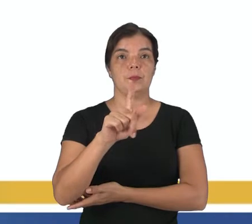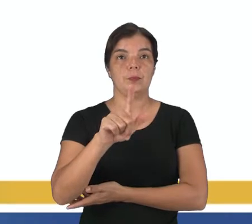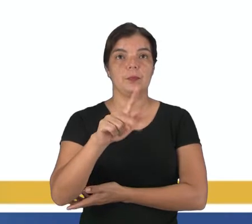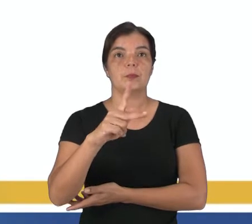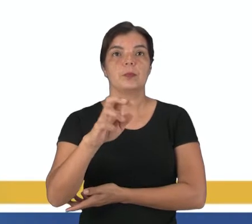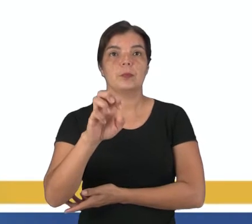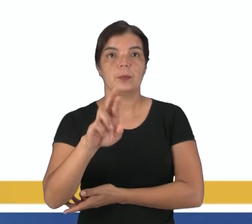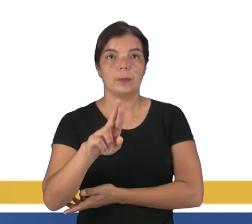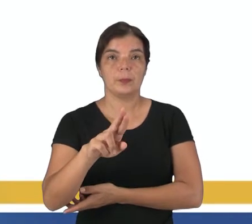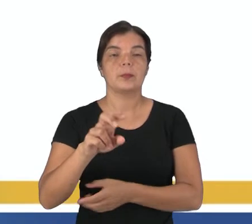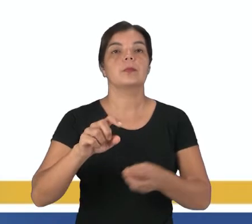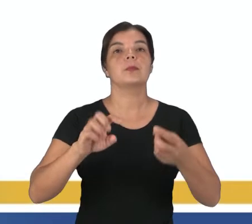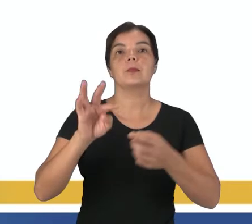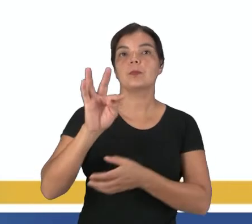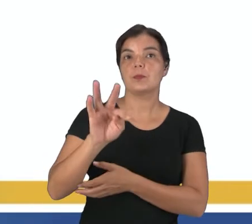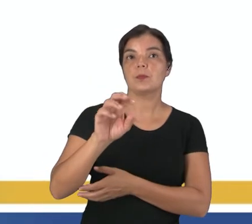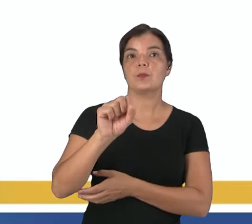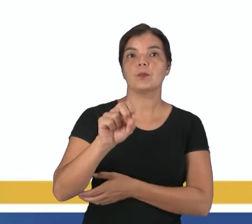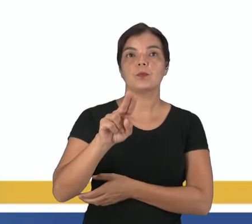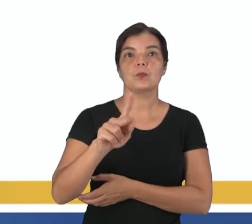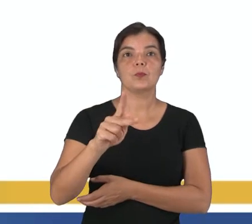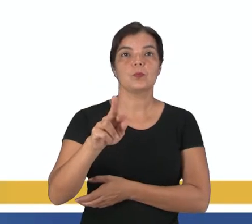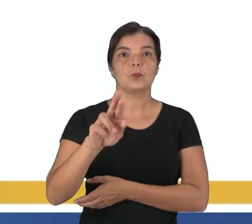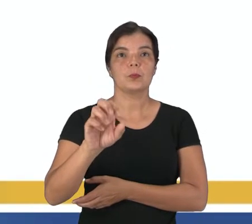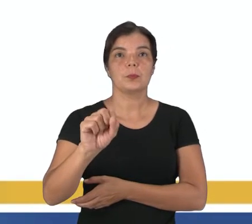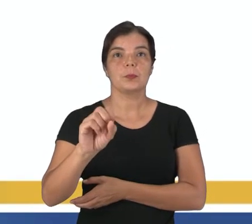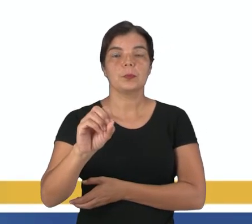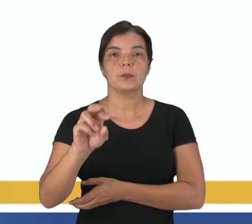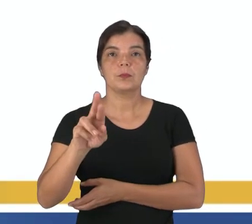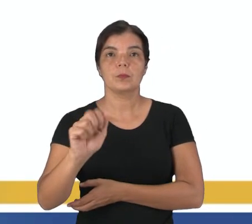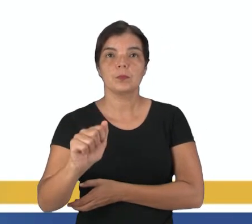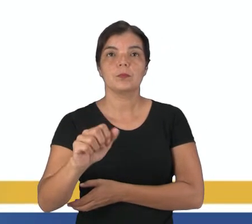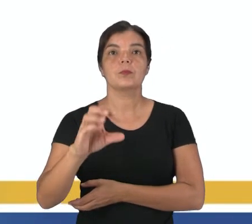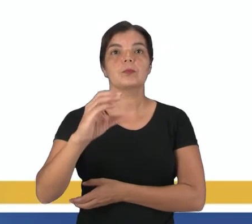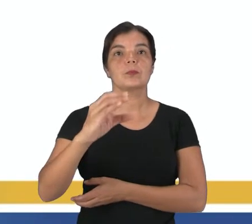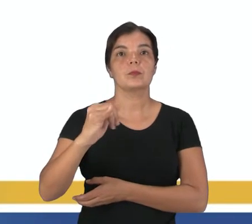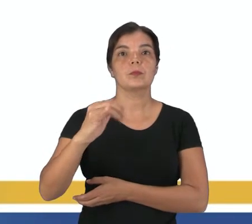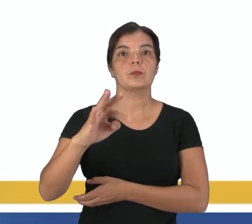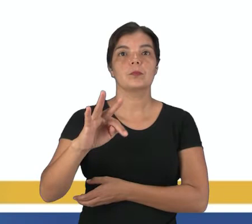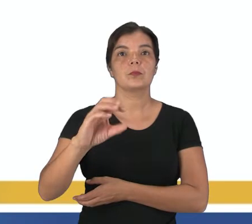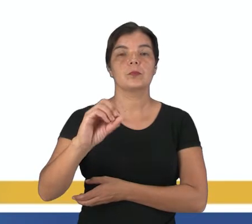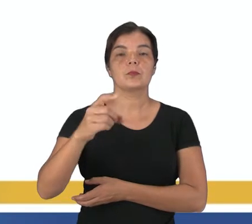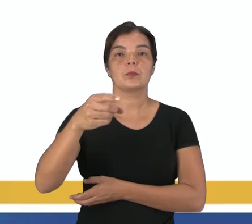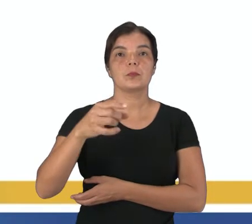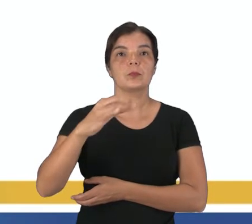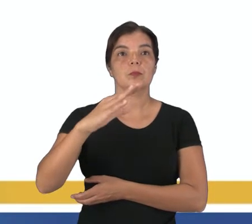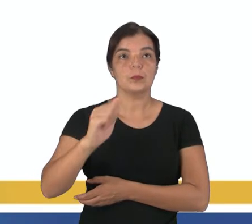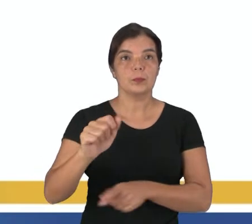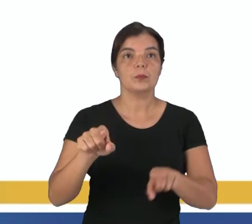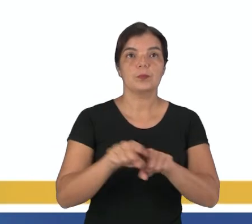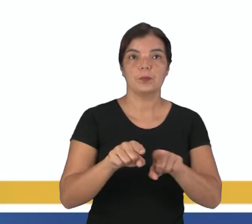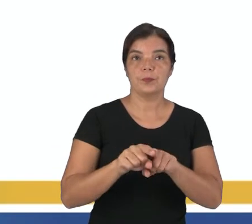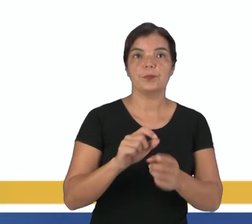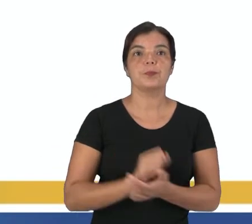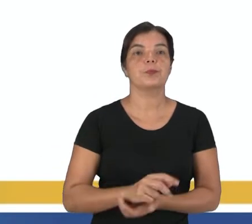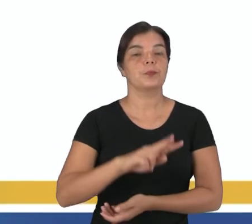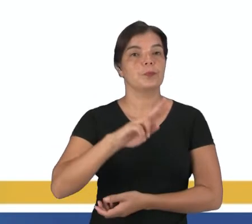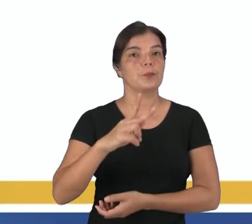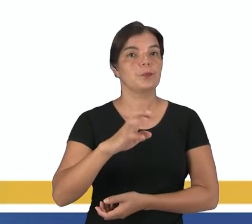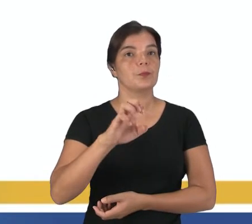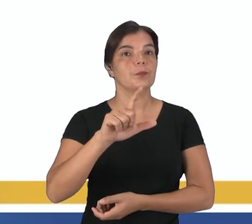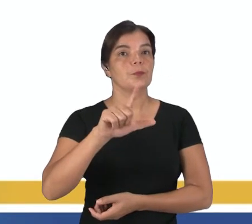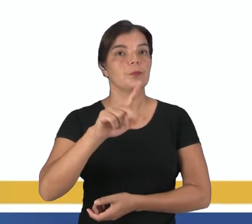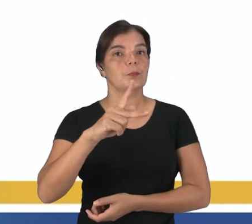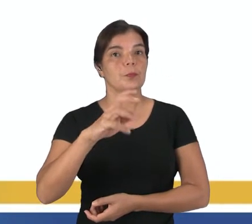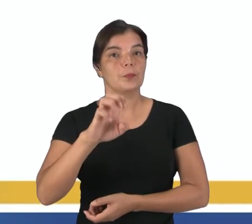de helper, o linfócito T supressor e o linfócito T citotóxico. O linfócito T de helper,